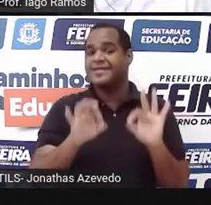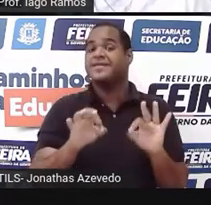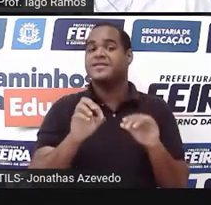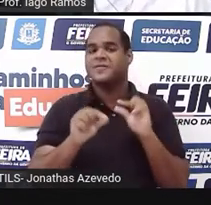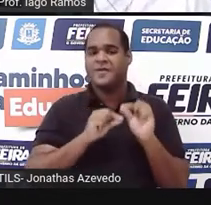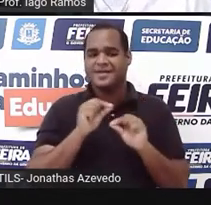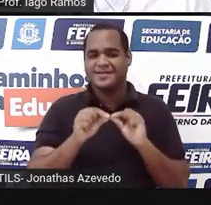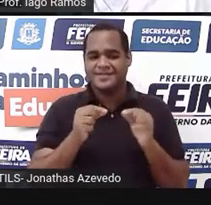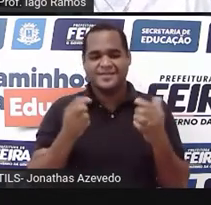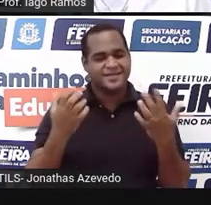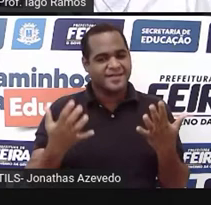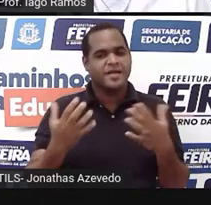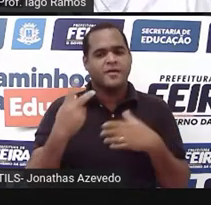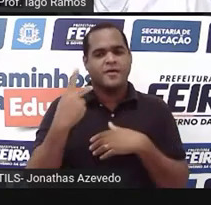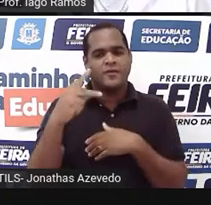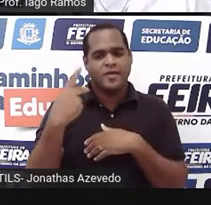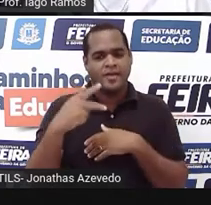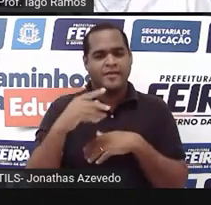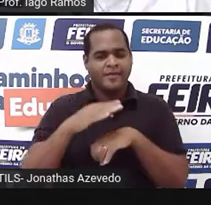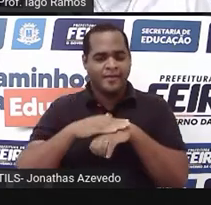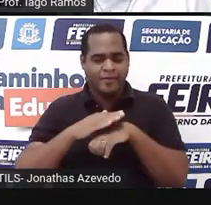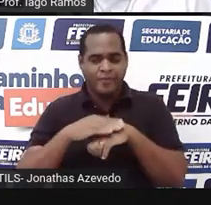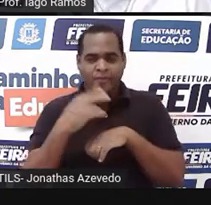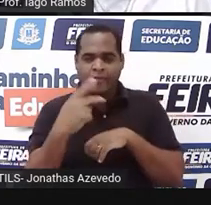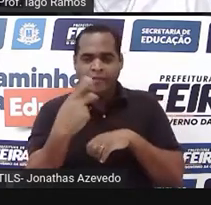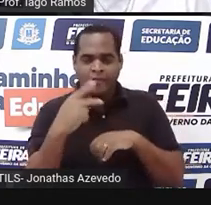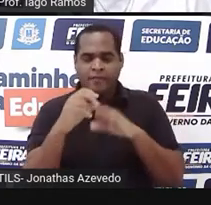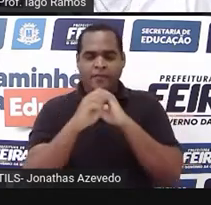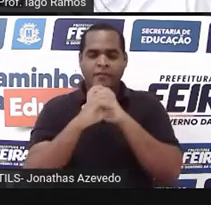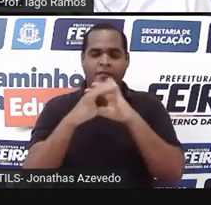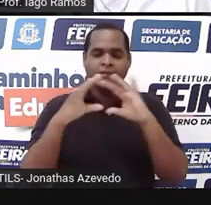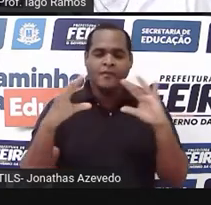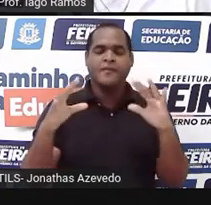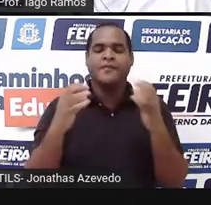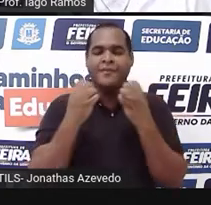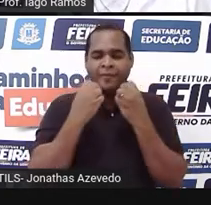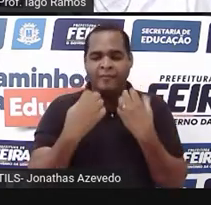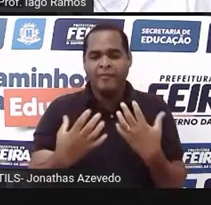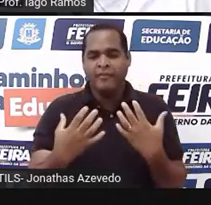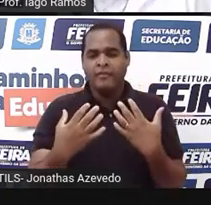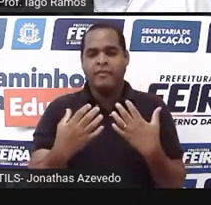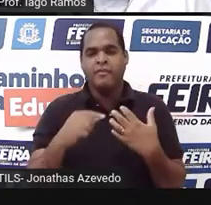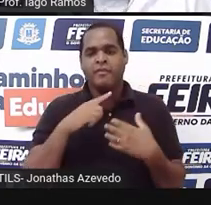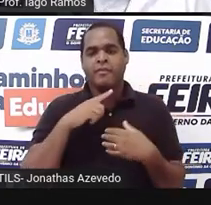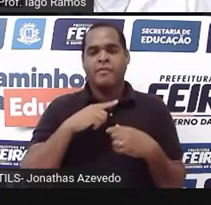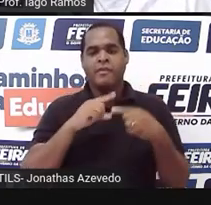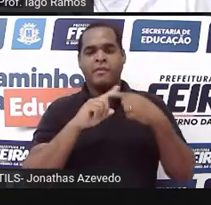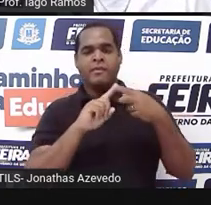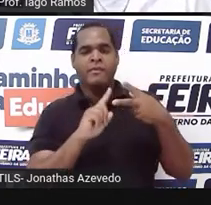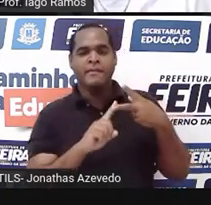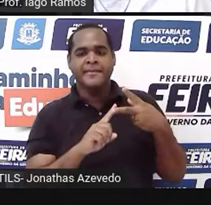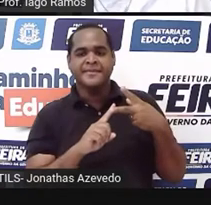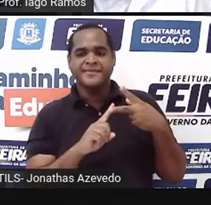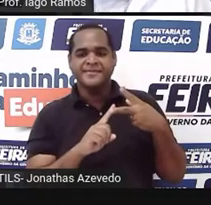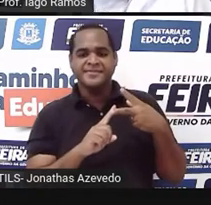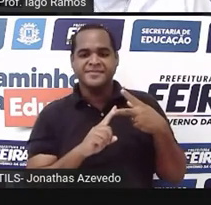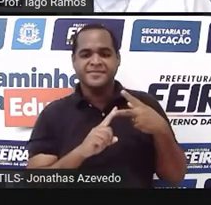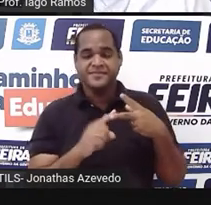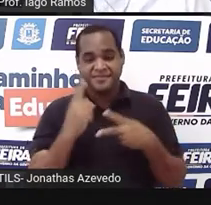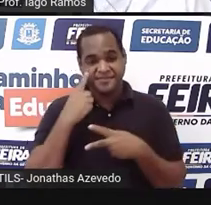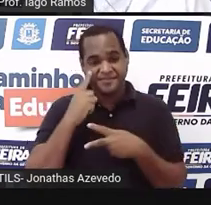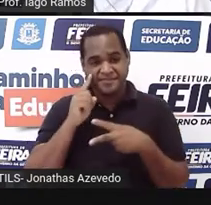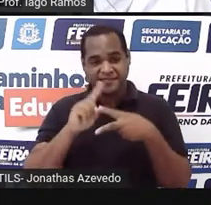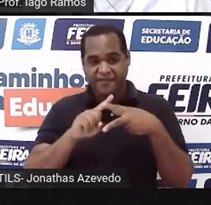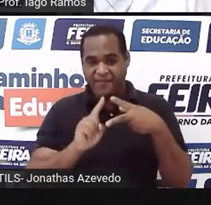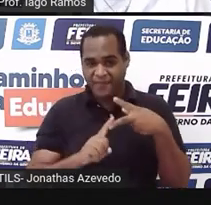né É isso que você vai ter que descobrir Oi e eu te dou aqui duas opções Opa apertei o